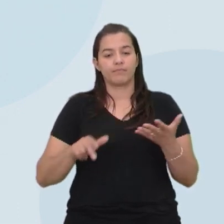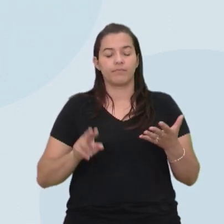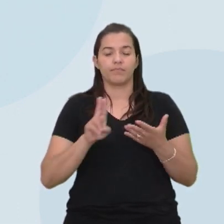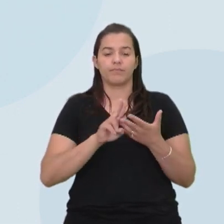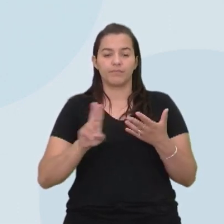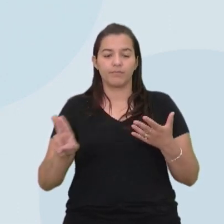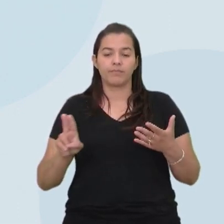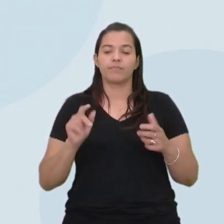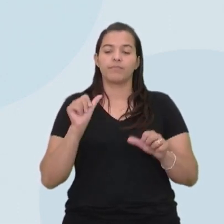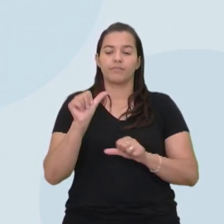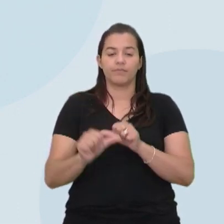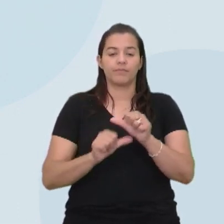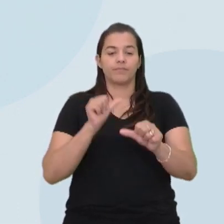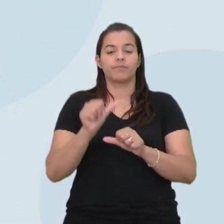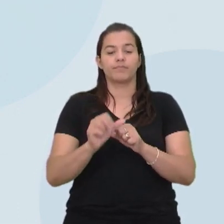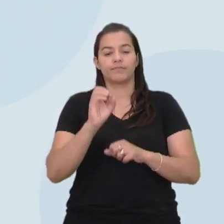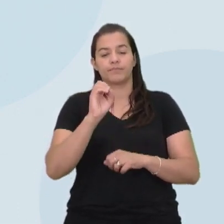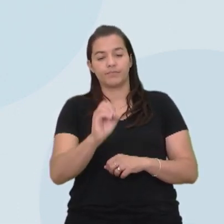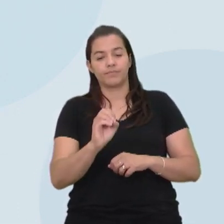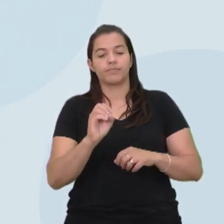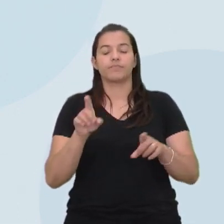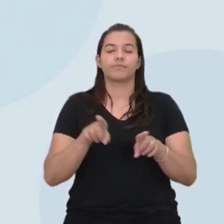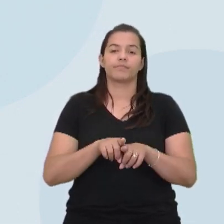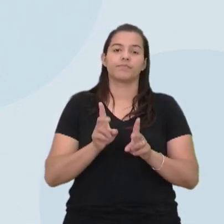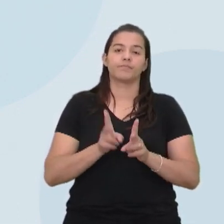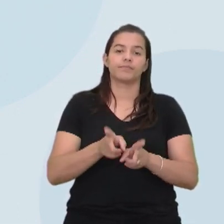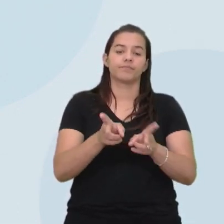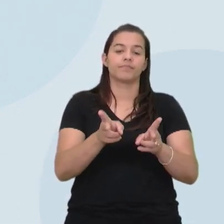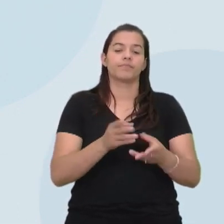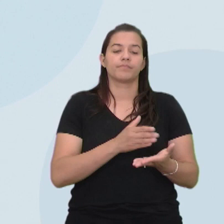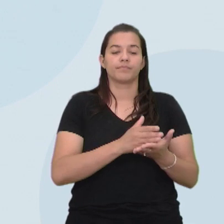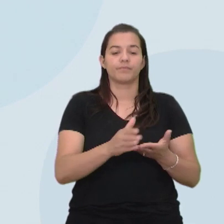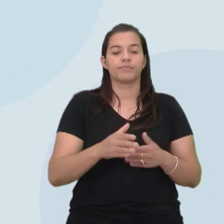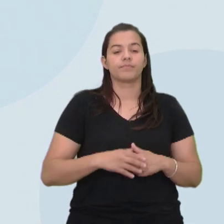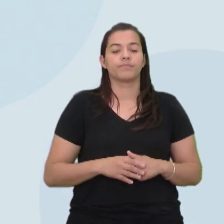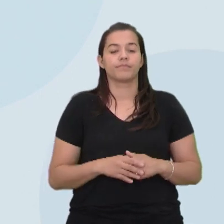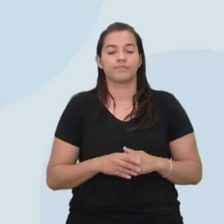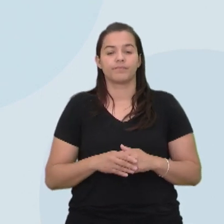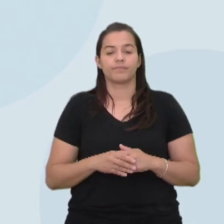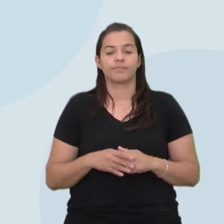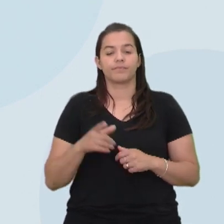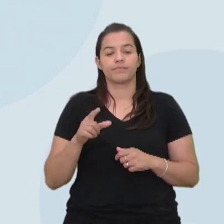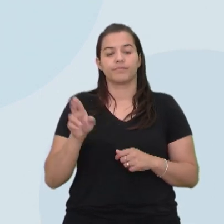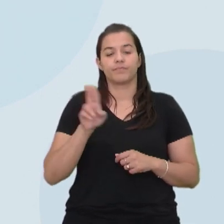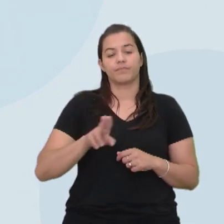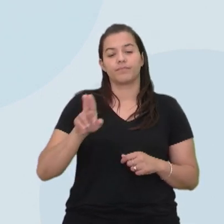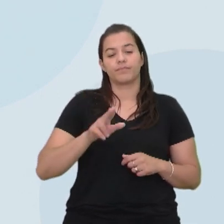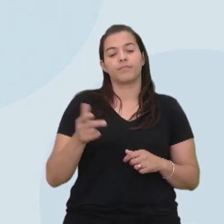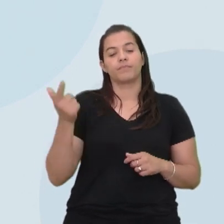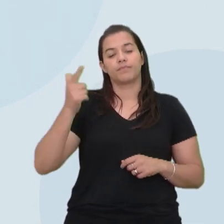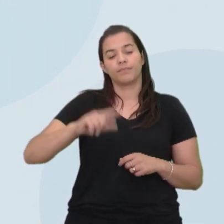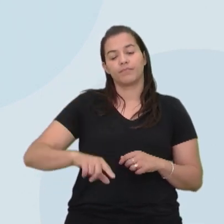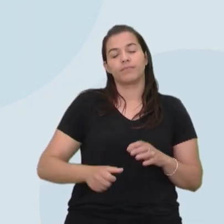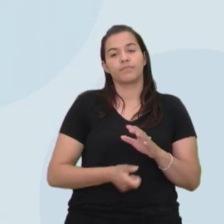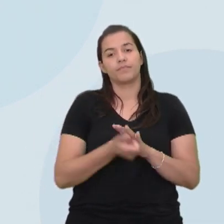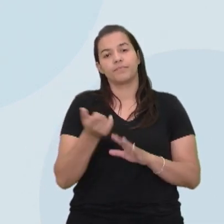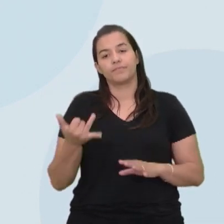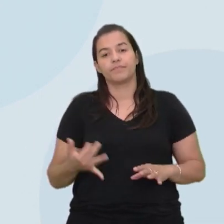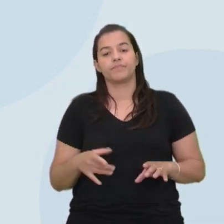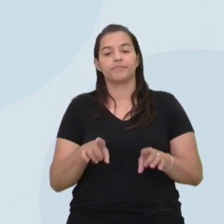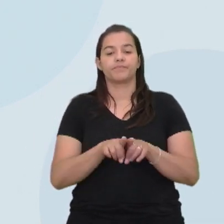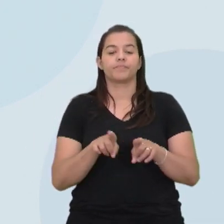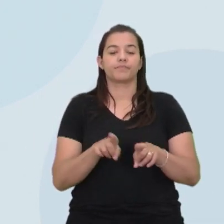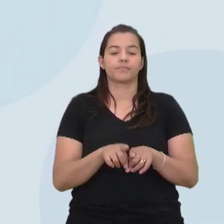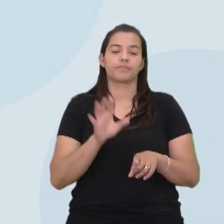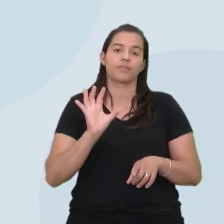Você pode mudar a variável para 0, zerar sempre no início. Aqui a gente vai usar esse comando, ó, adicione tantos pontos na variável quando certa